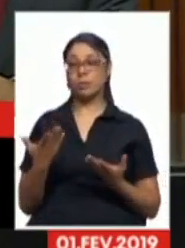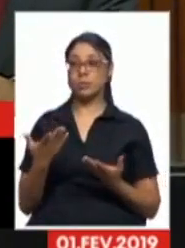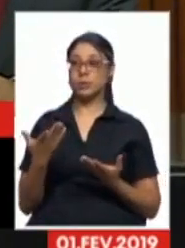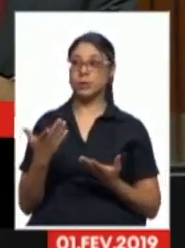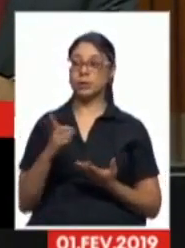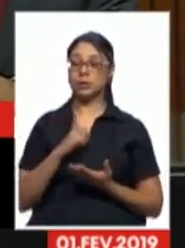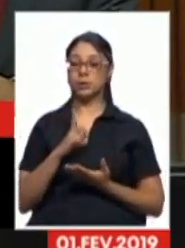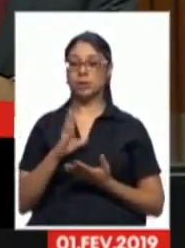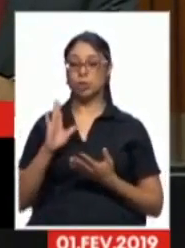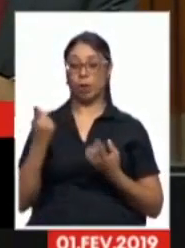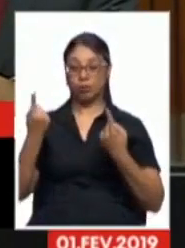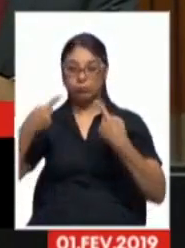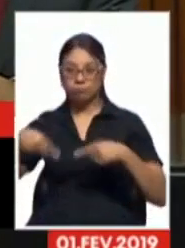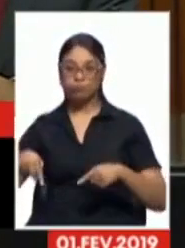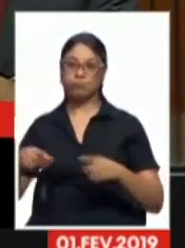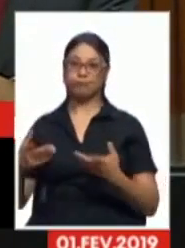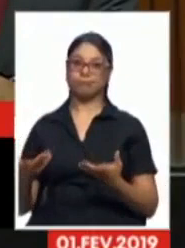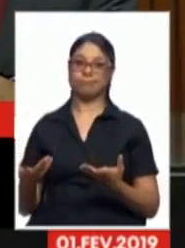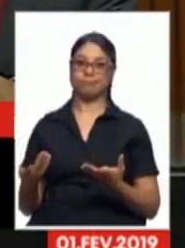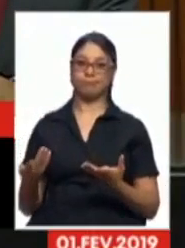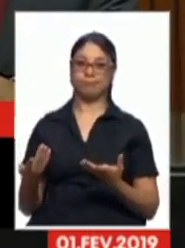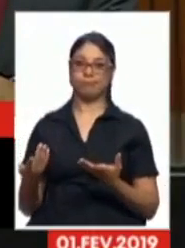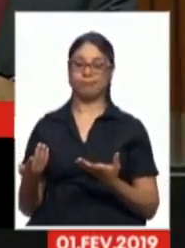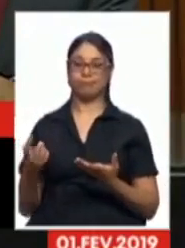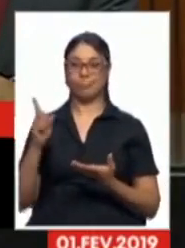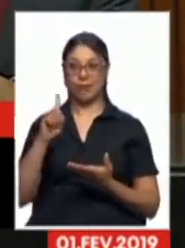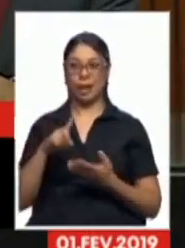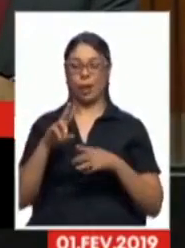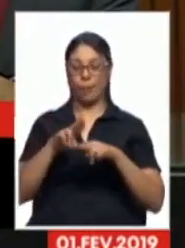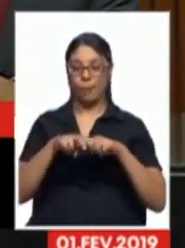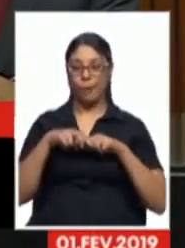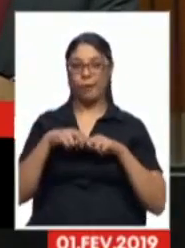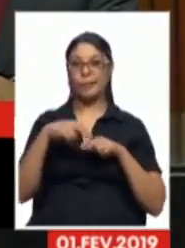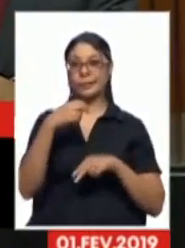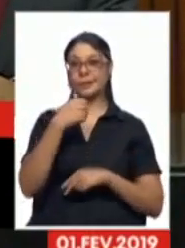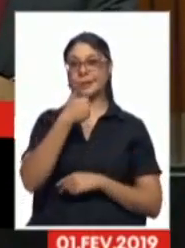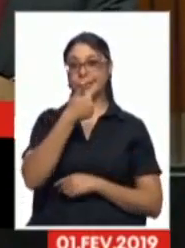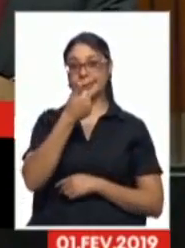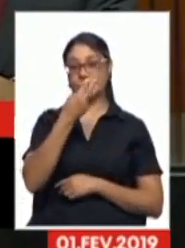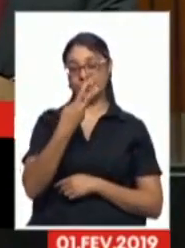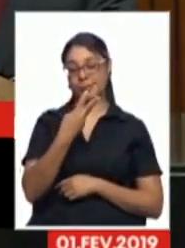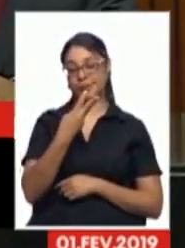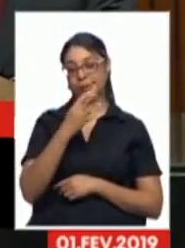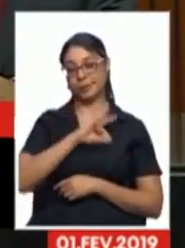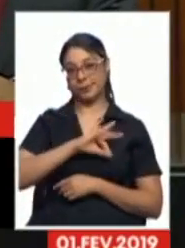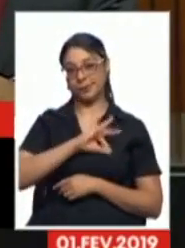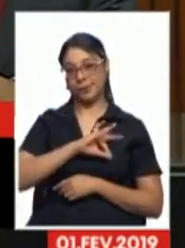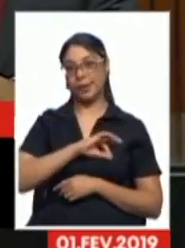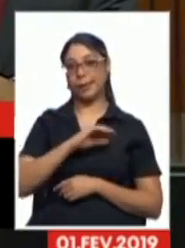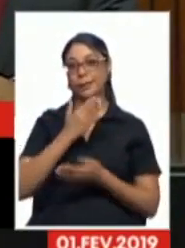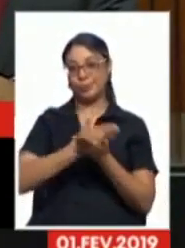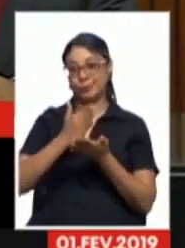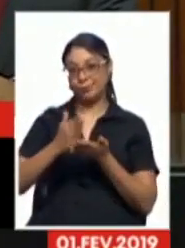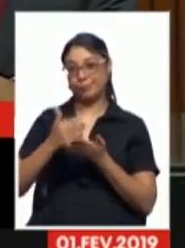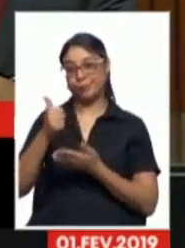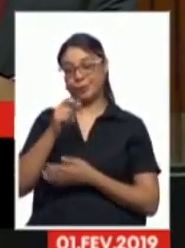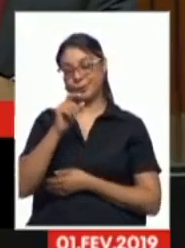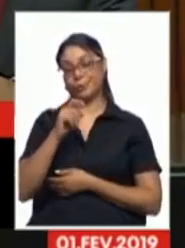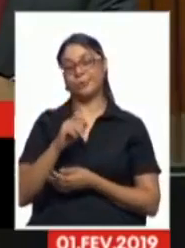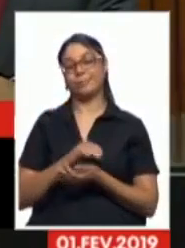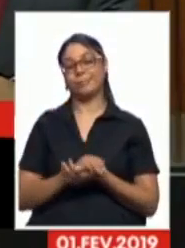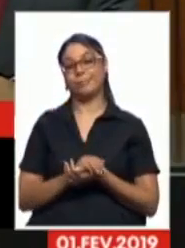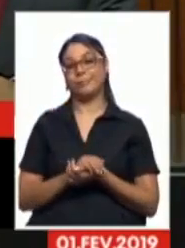enfrentando um desafio, o parcelamento do 13º em 11 vezes, já provocou uma reação, inclusive houve